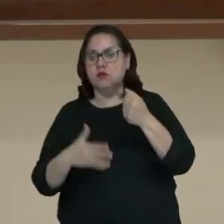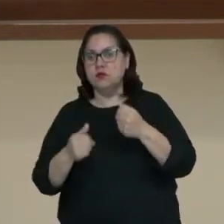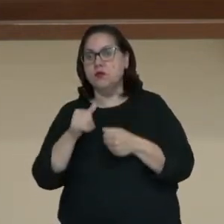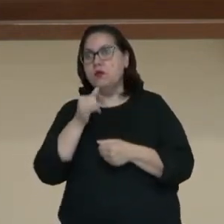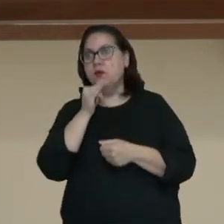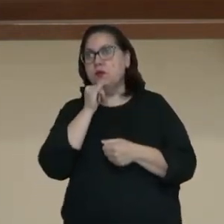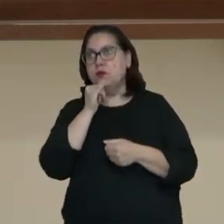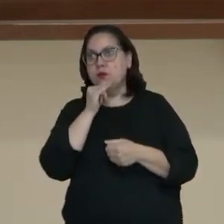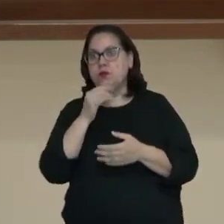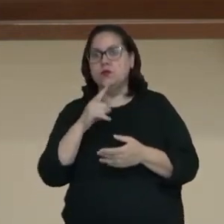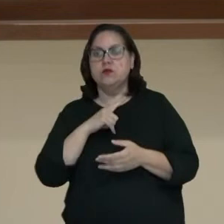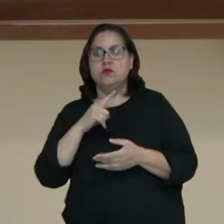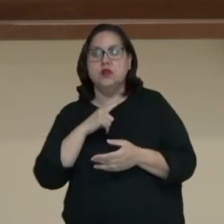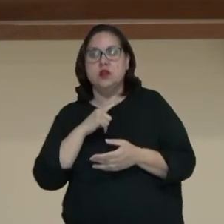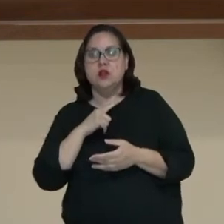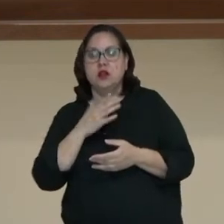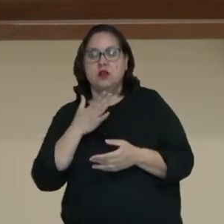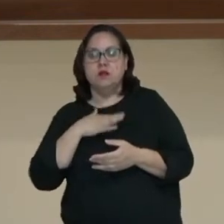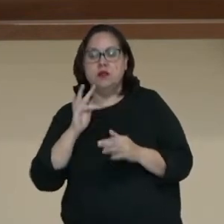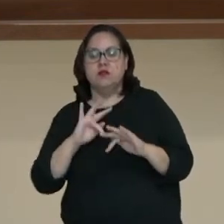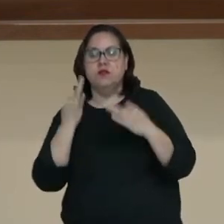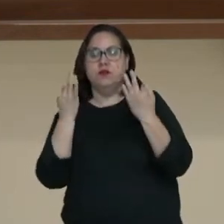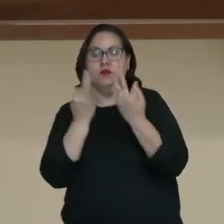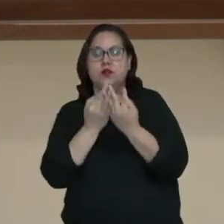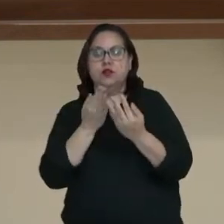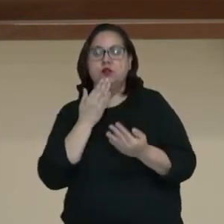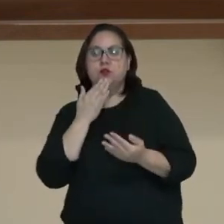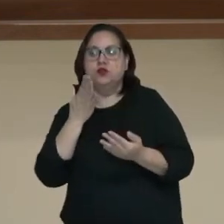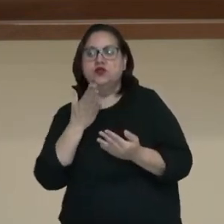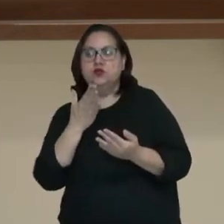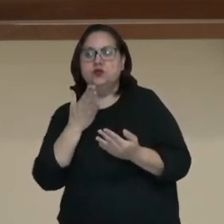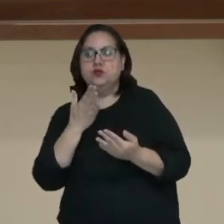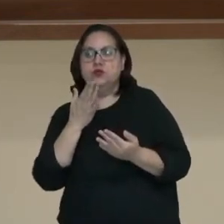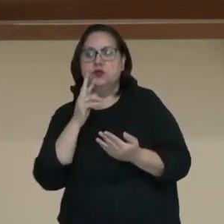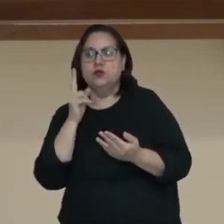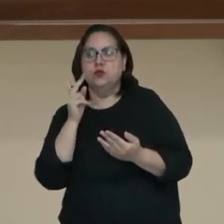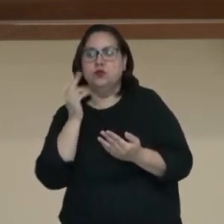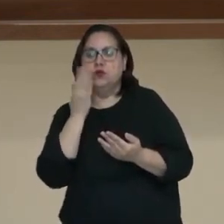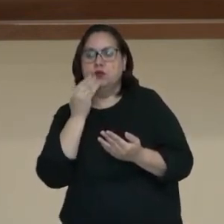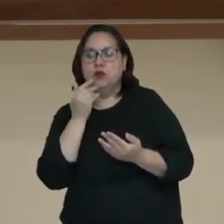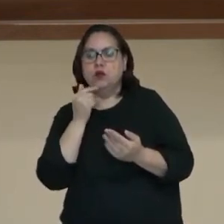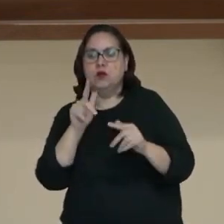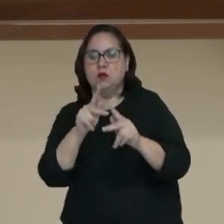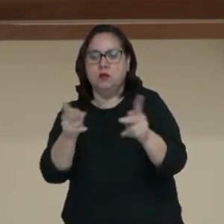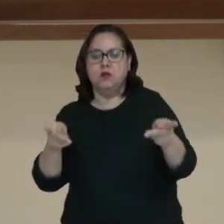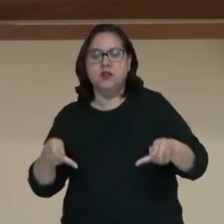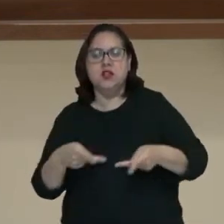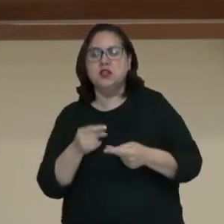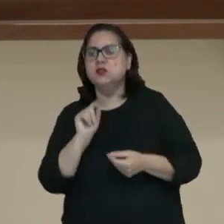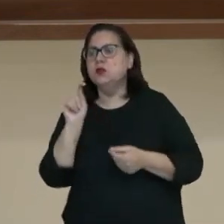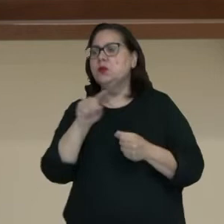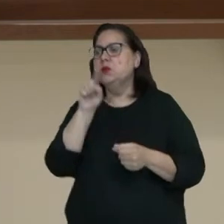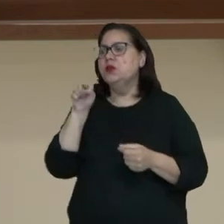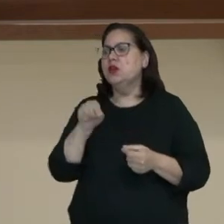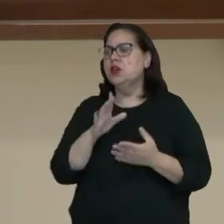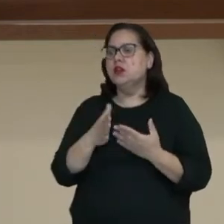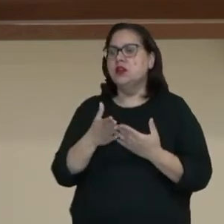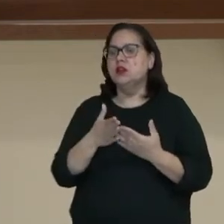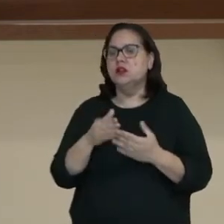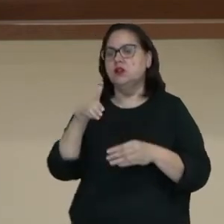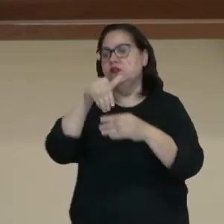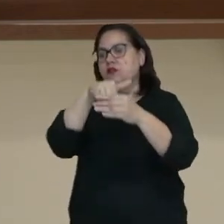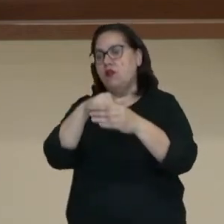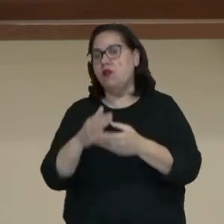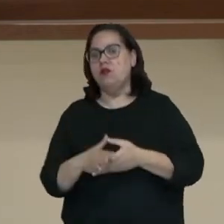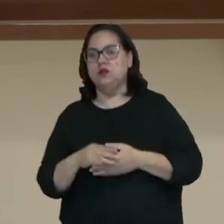exemplo, estou com a minha família, a gente vai pedir um lanche, ou vai ser um lanche e uma pizza, do que vai ser a pizza? A gente vota, a